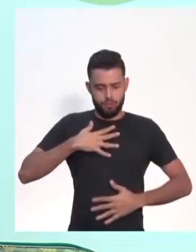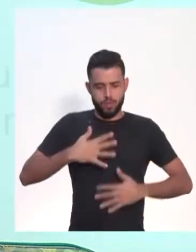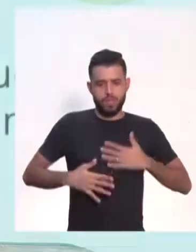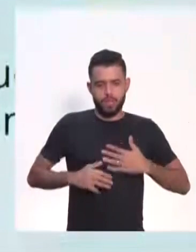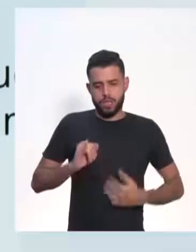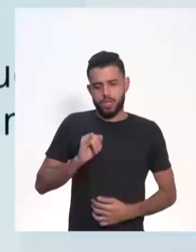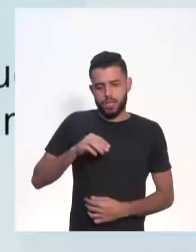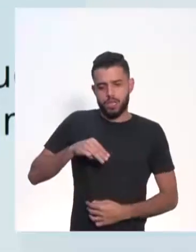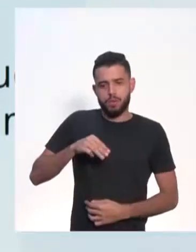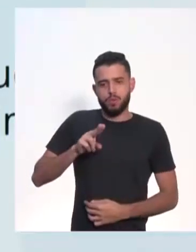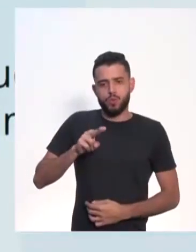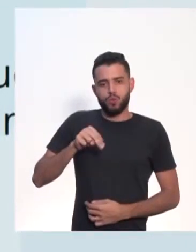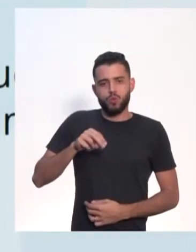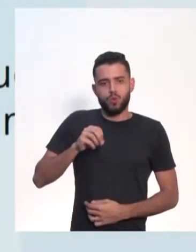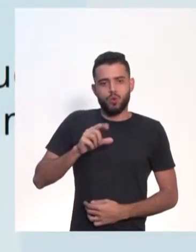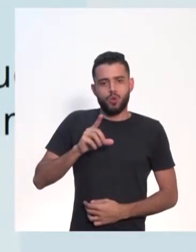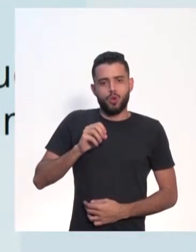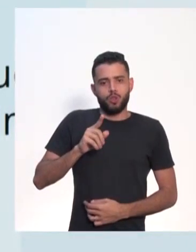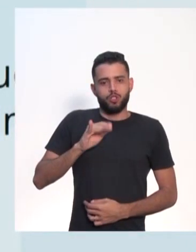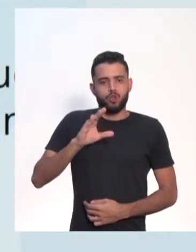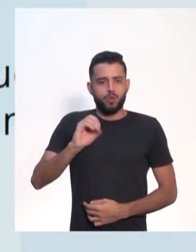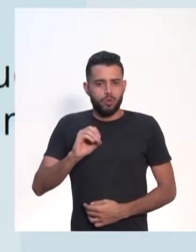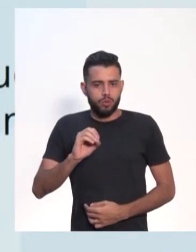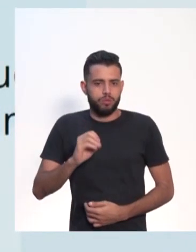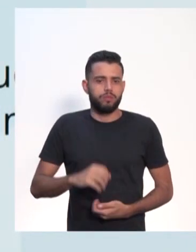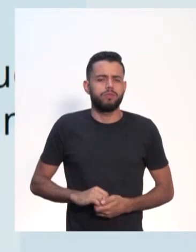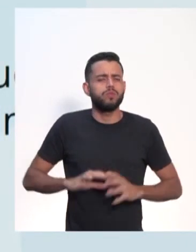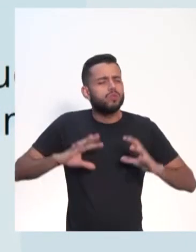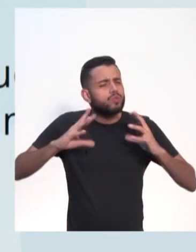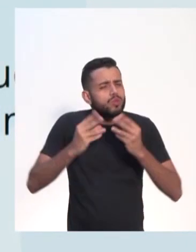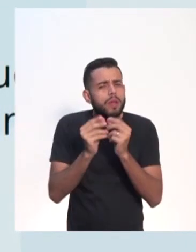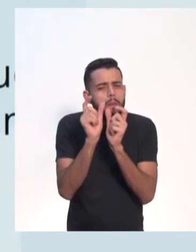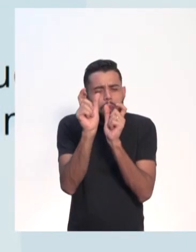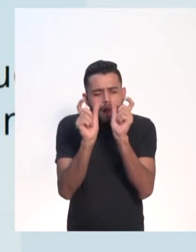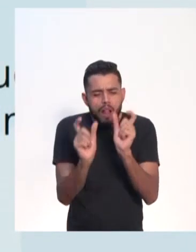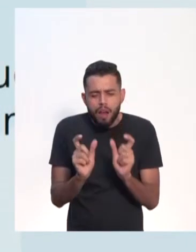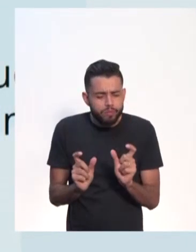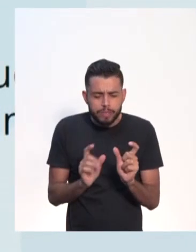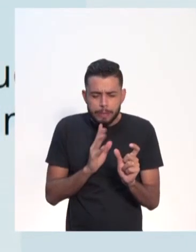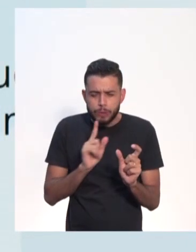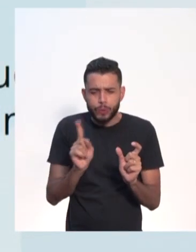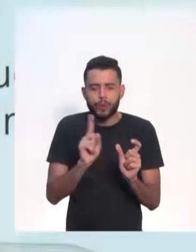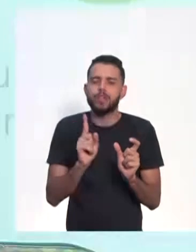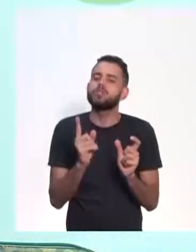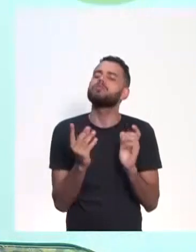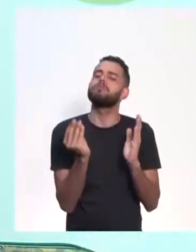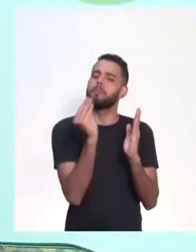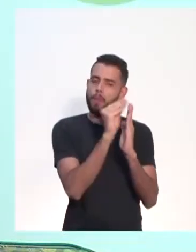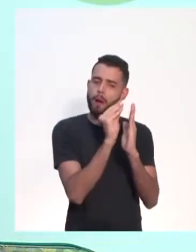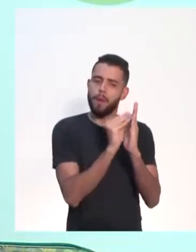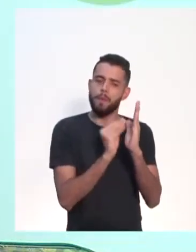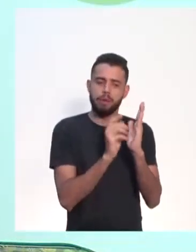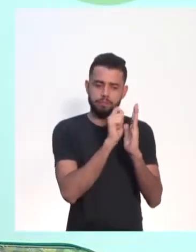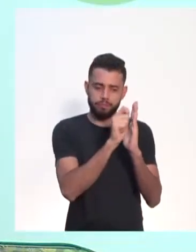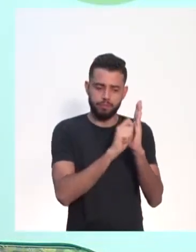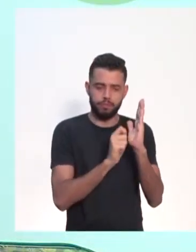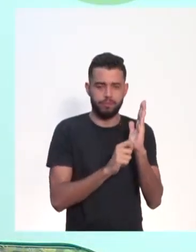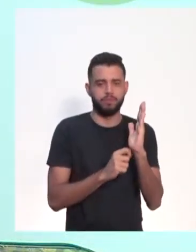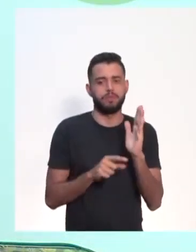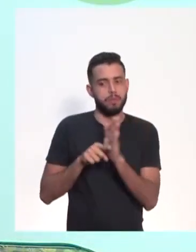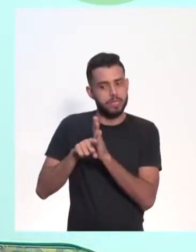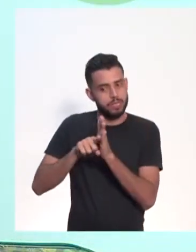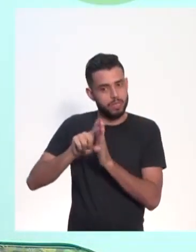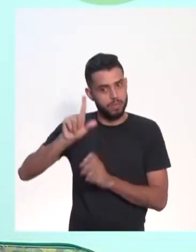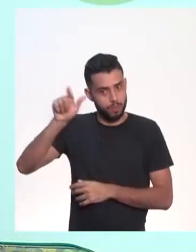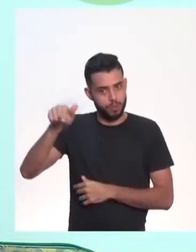imunológico, tudo isso está relacionado dentro desse nosso roteiro de estudos. Outra técnica que a gente